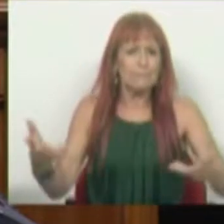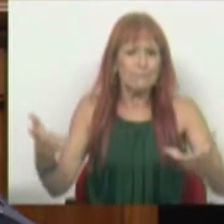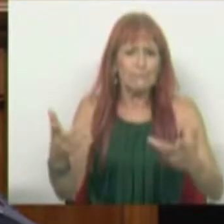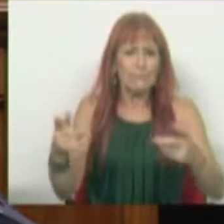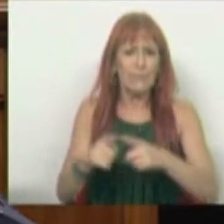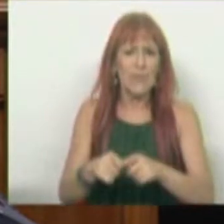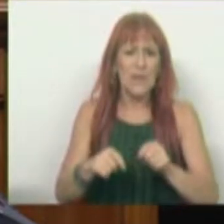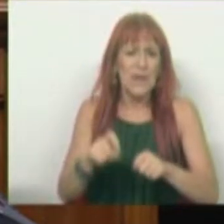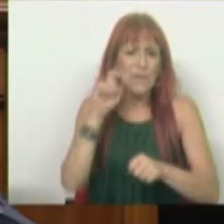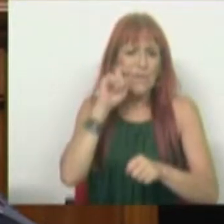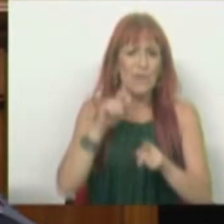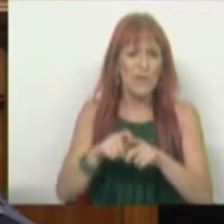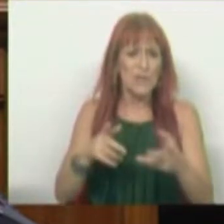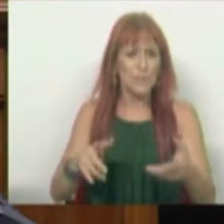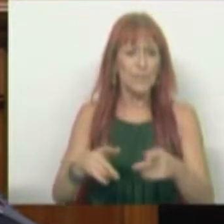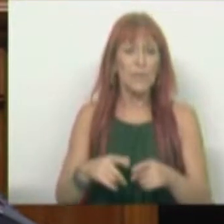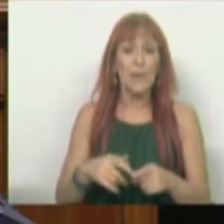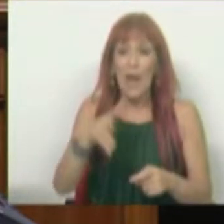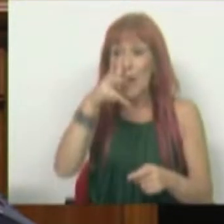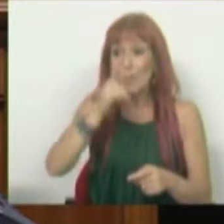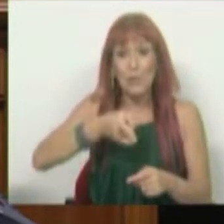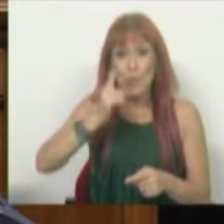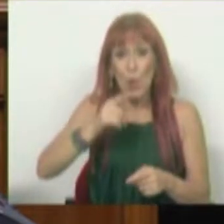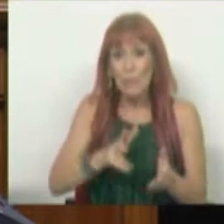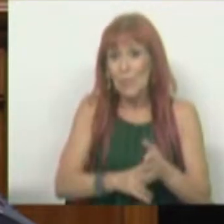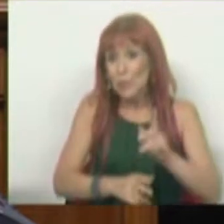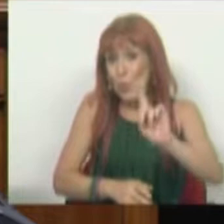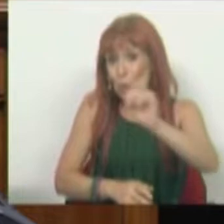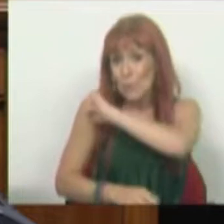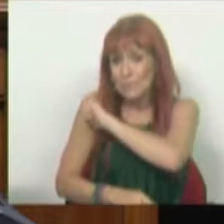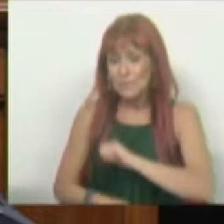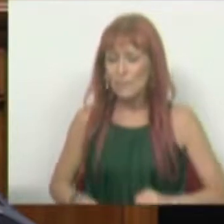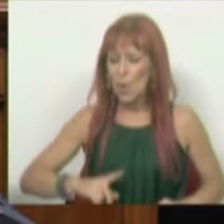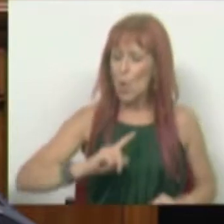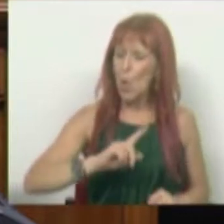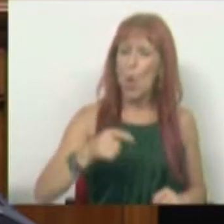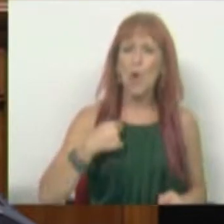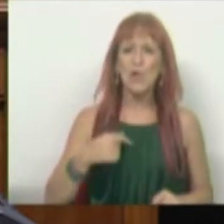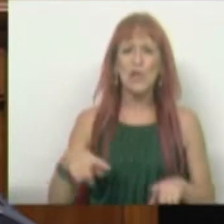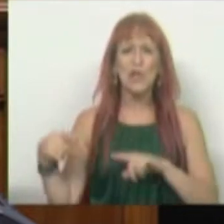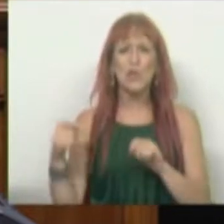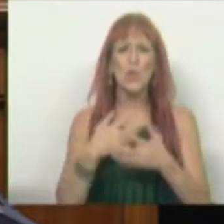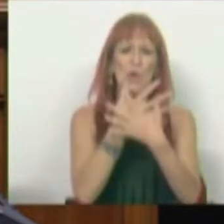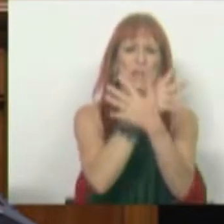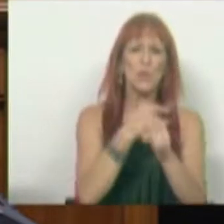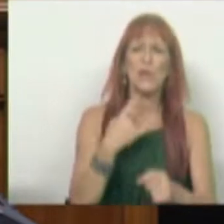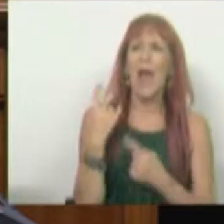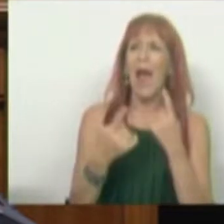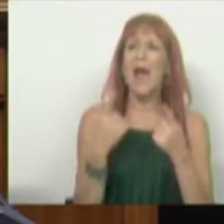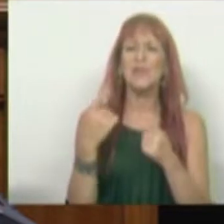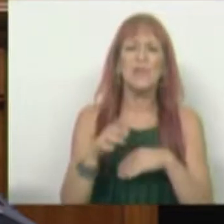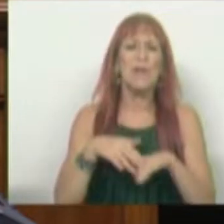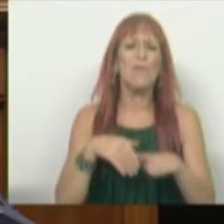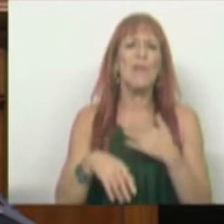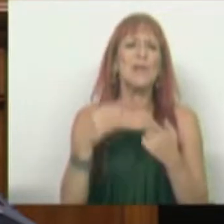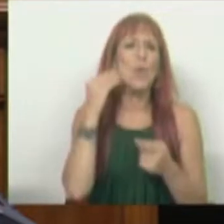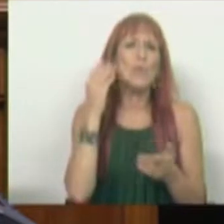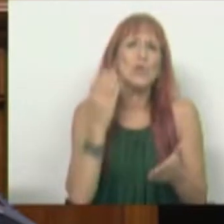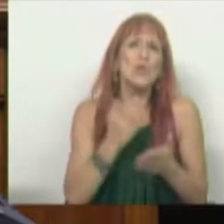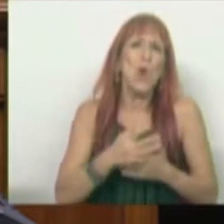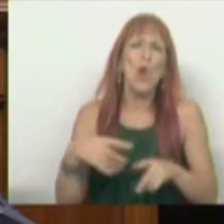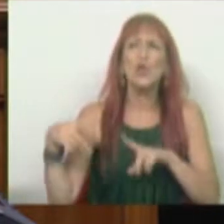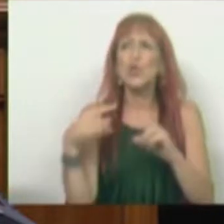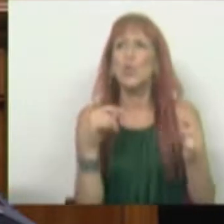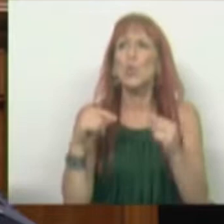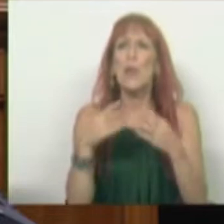dessa defesa das populações. Infelizmente não é essa a realidade. Aqueles que discutem incêndios, muitas das vezes o fazem apenas e só